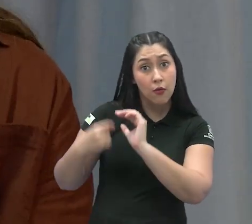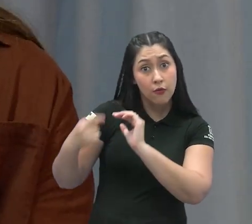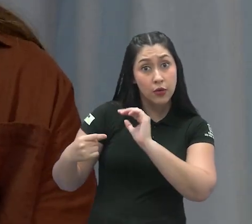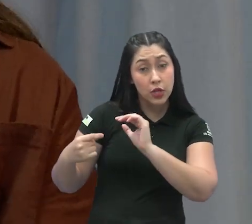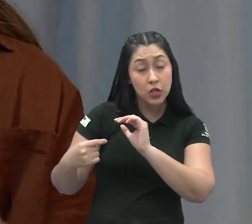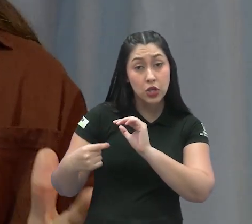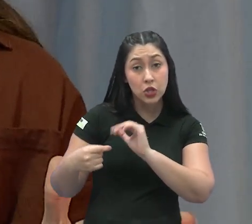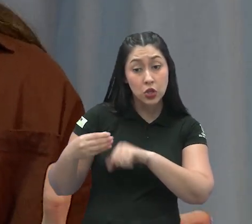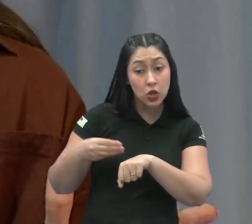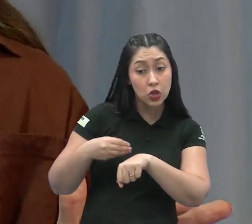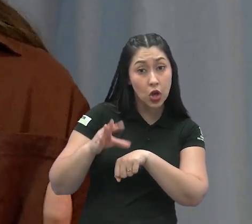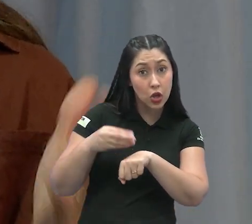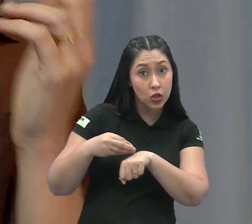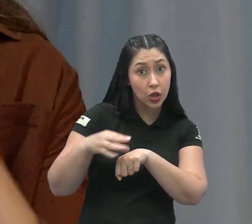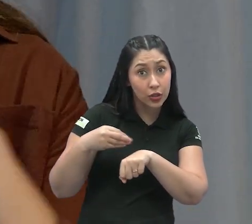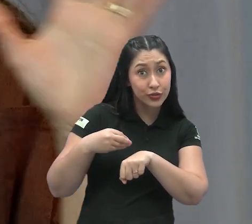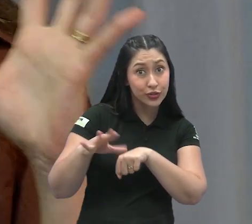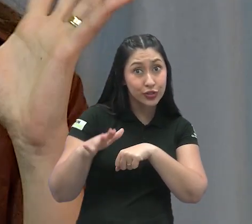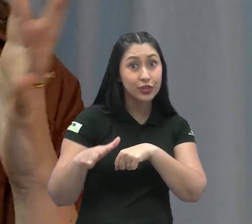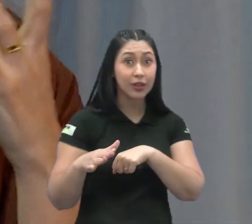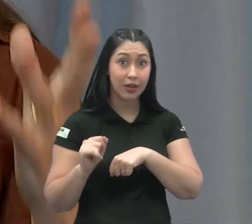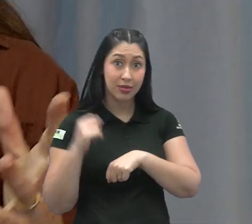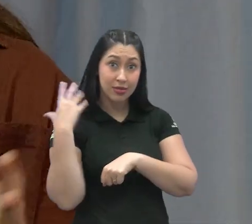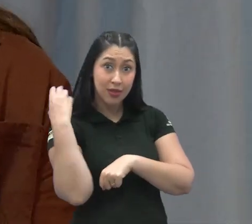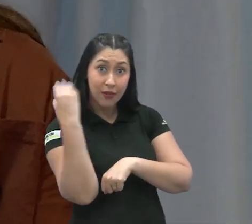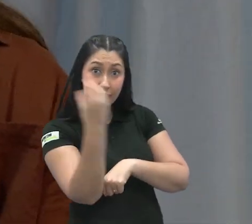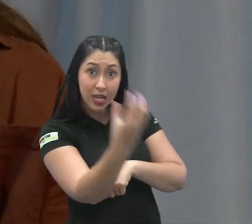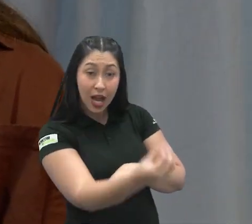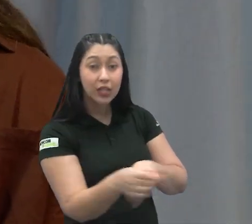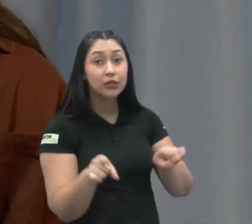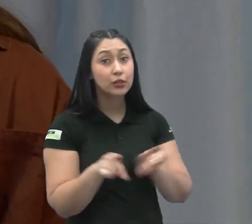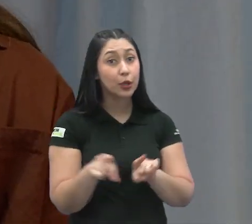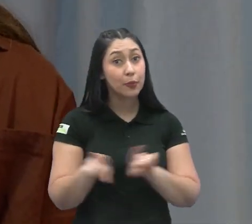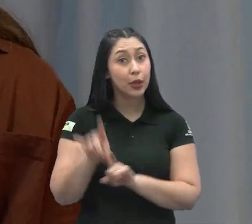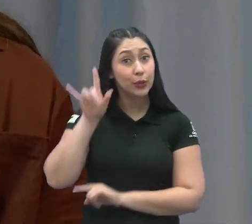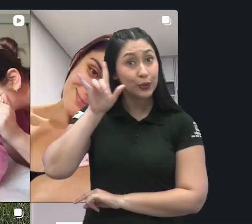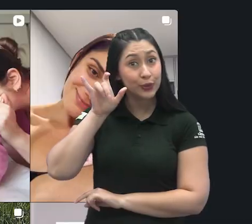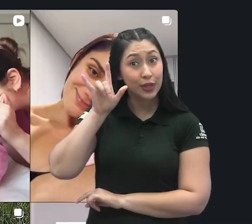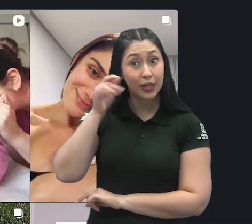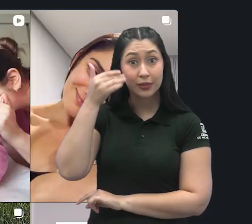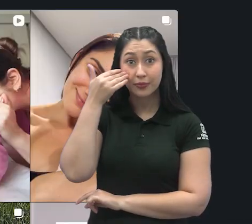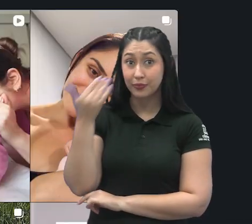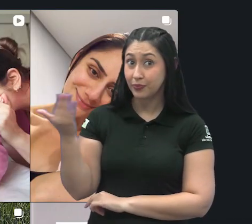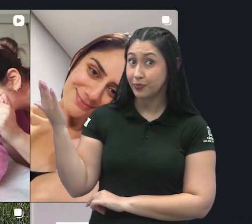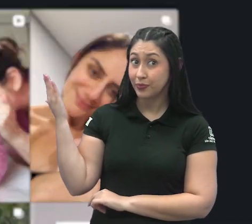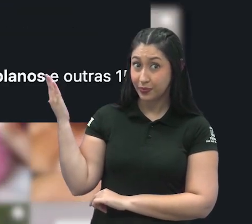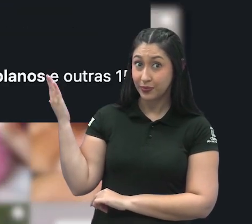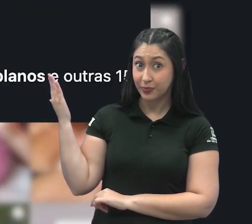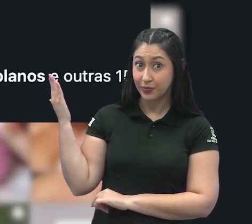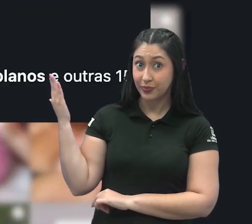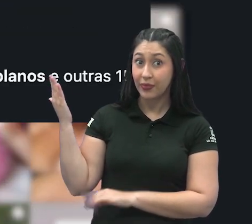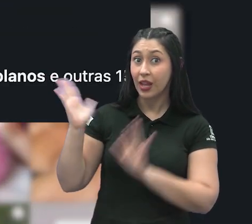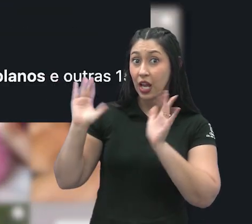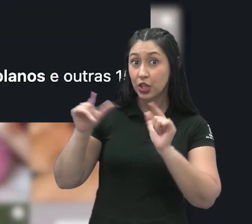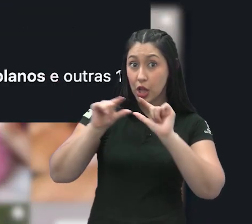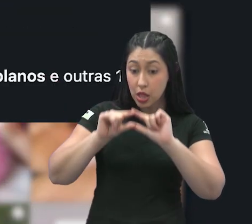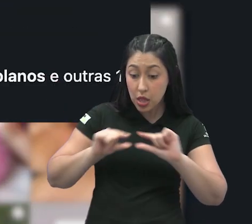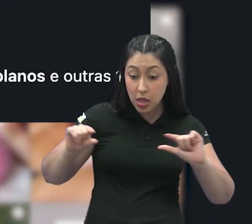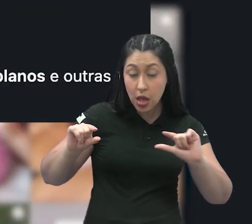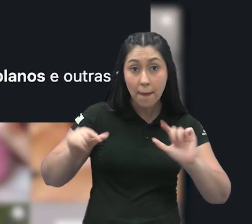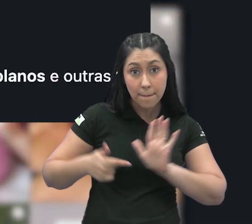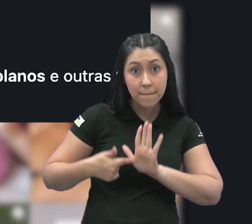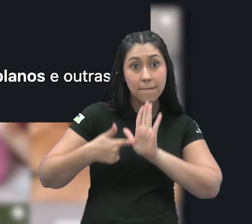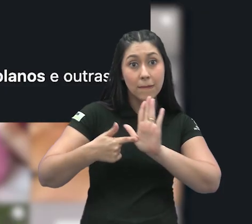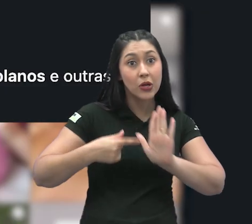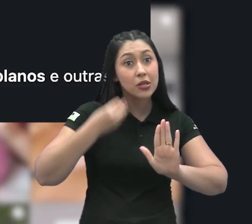vídeos, compartilhando todas as informações da viagem, aqueles vlogs bem completos, no Instagram também. No Instagram, a bio de Thaís já